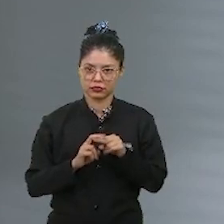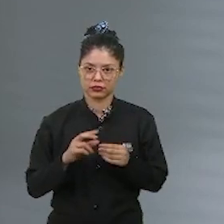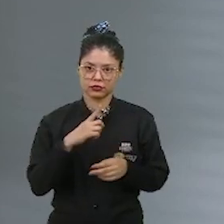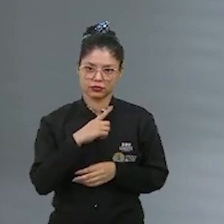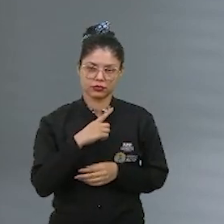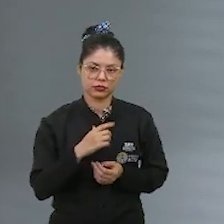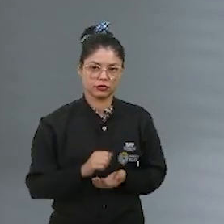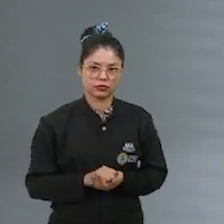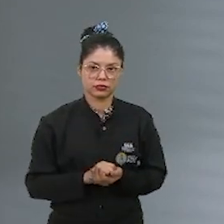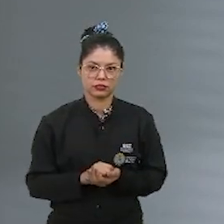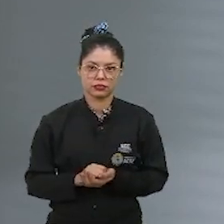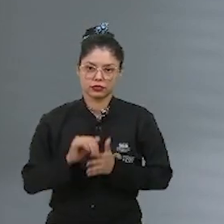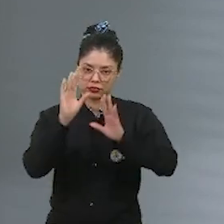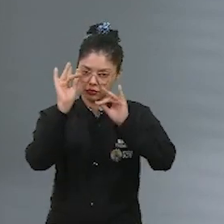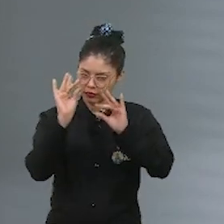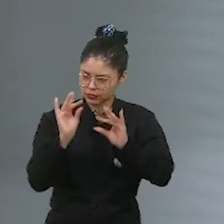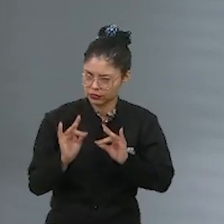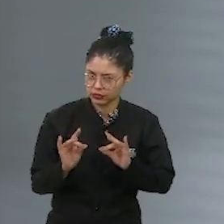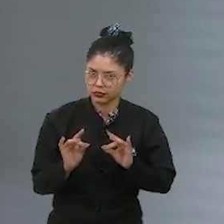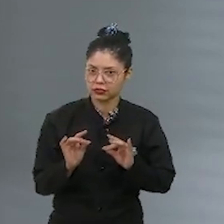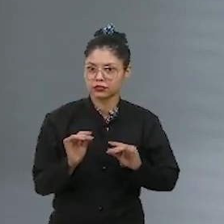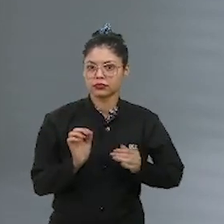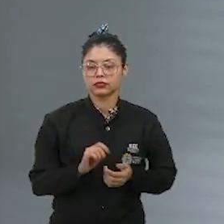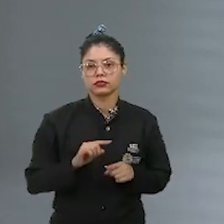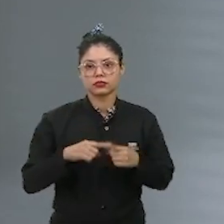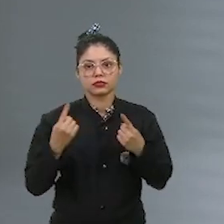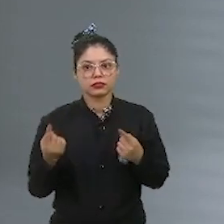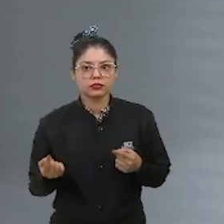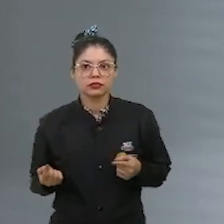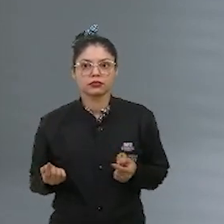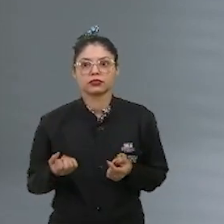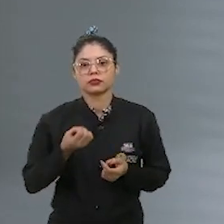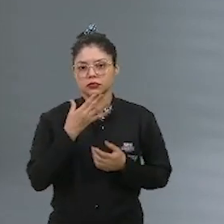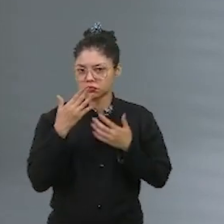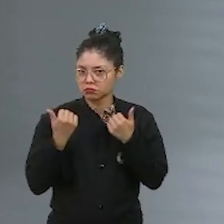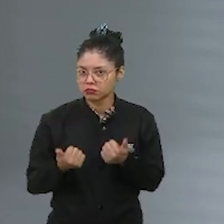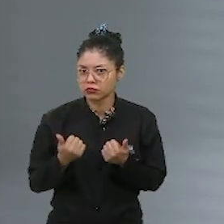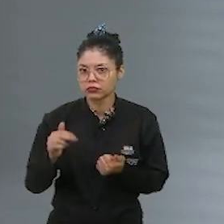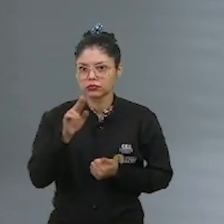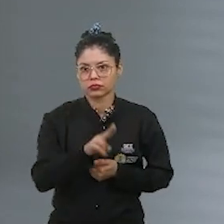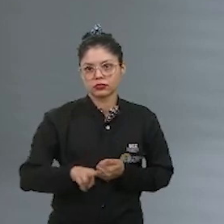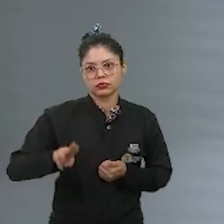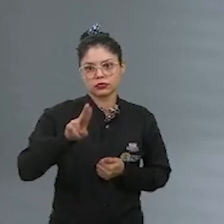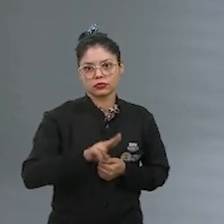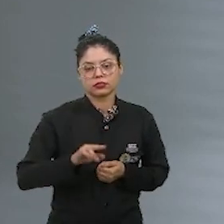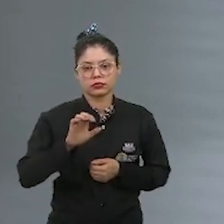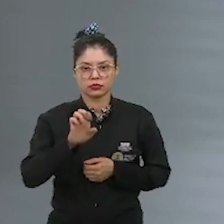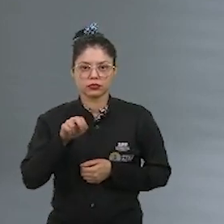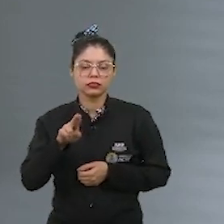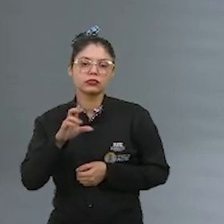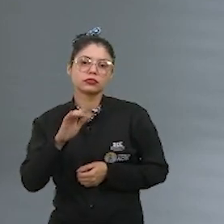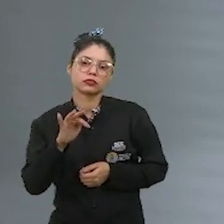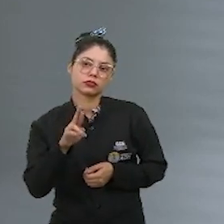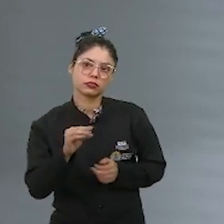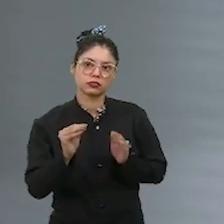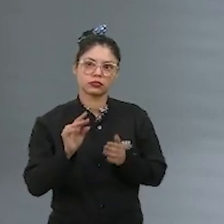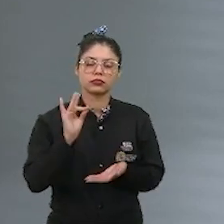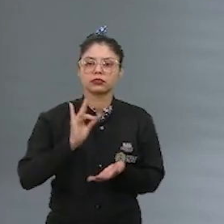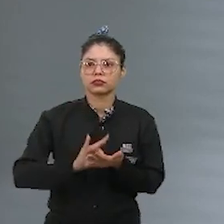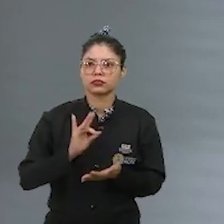tem apenas essa sinopse aí do filme. Posso muito bem utilizar Encanto, né, o